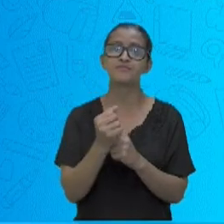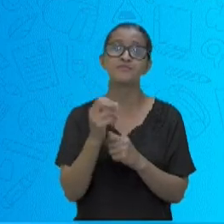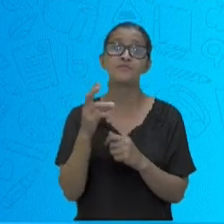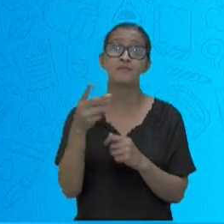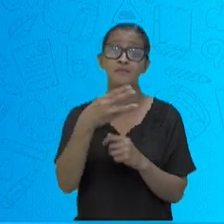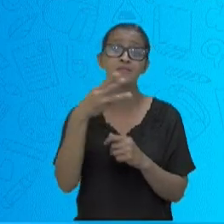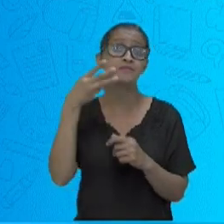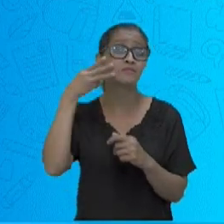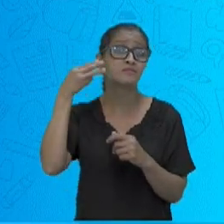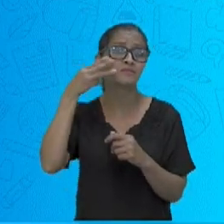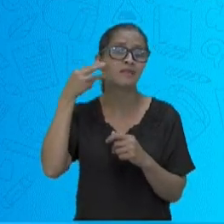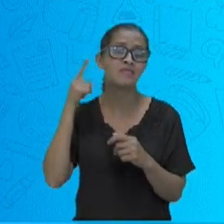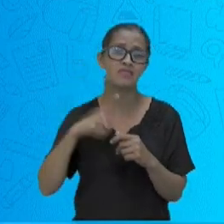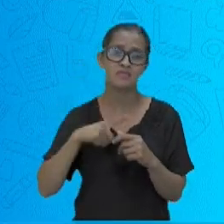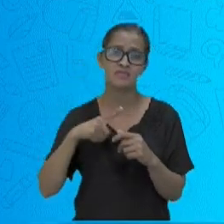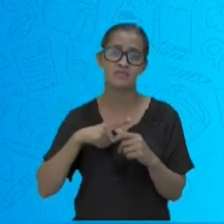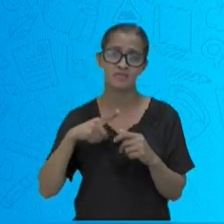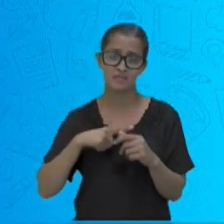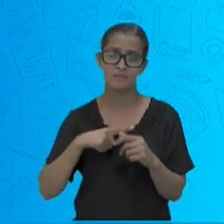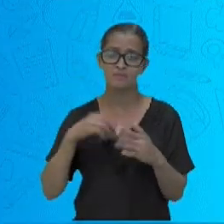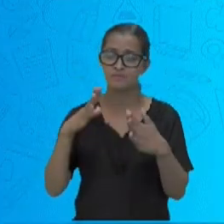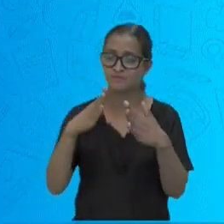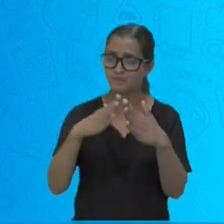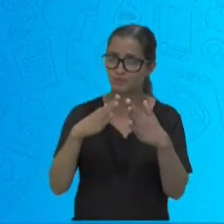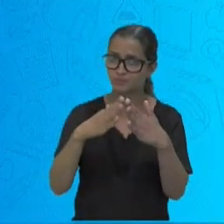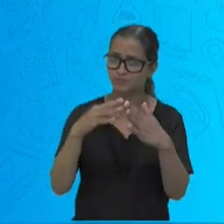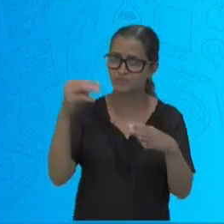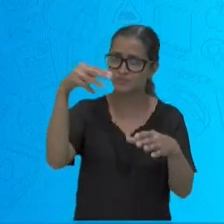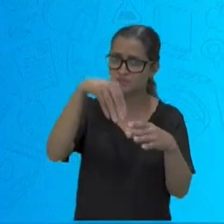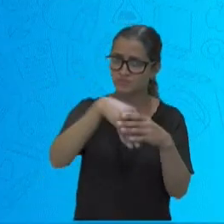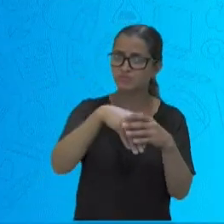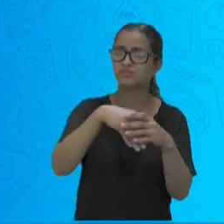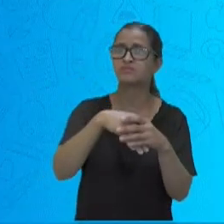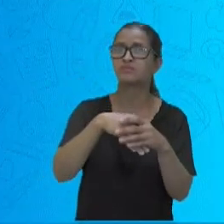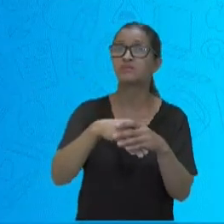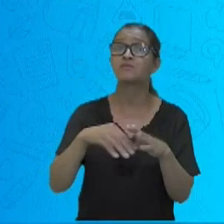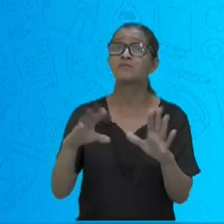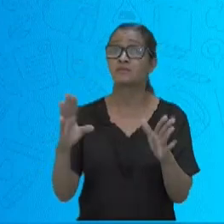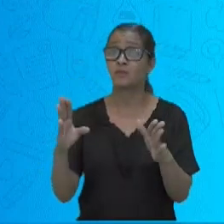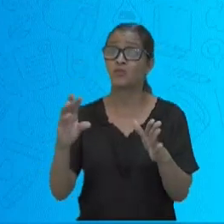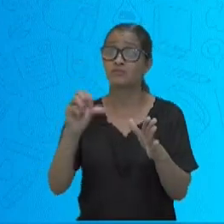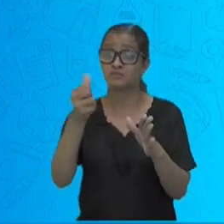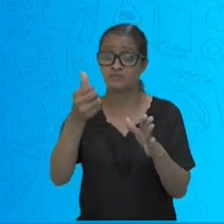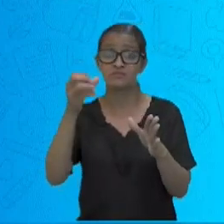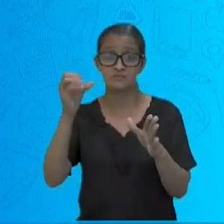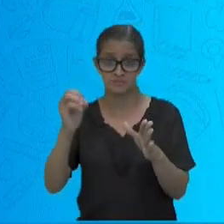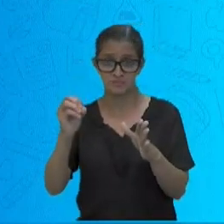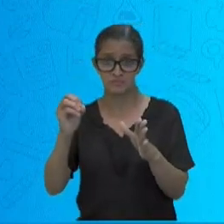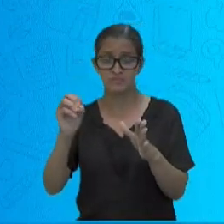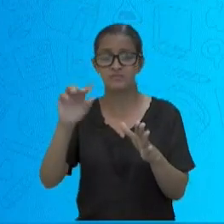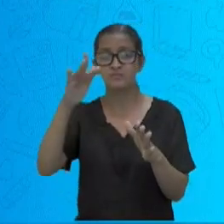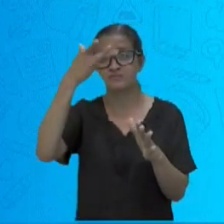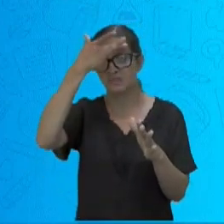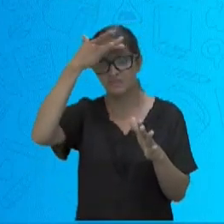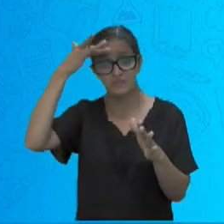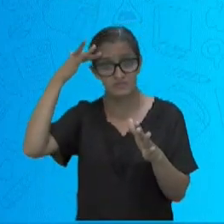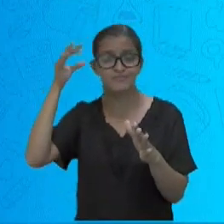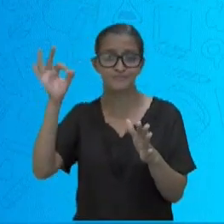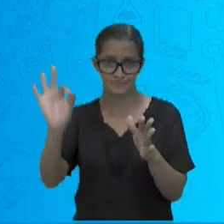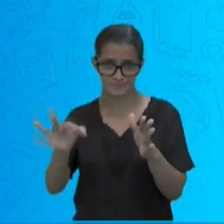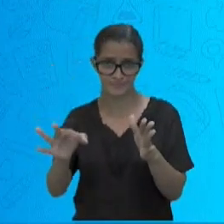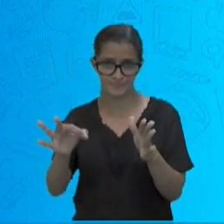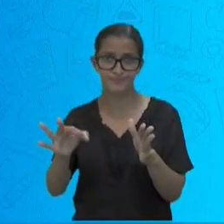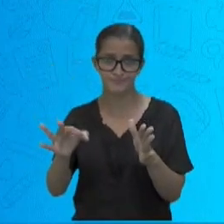olha a diferença, né, da turma A. Aqui já são 10 pessoas. 20